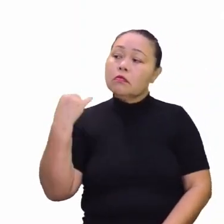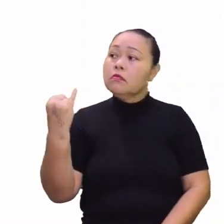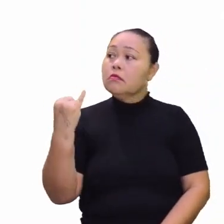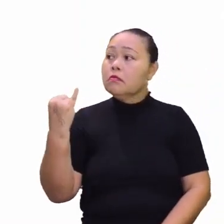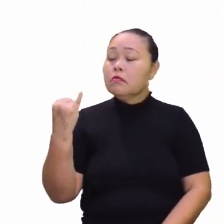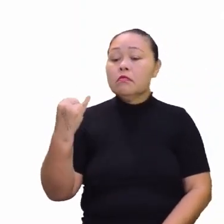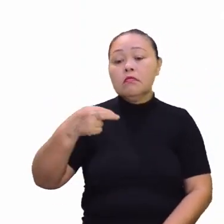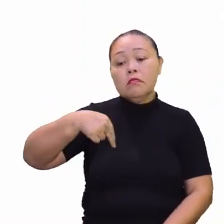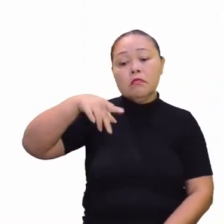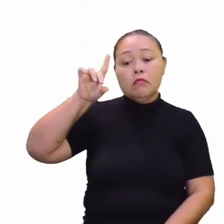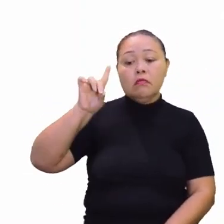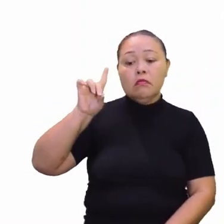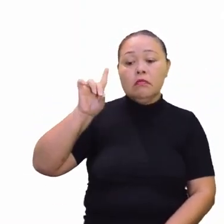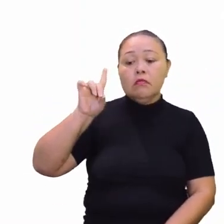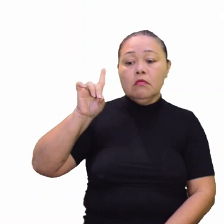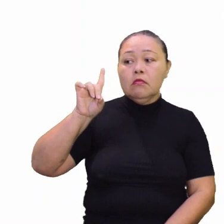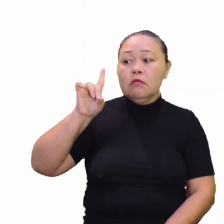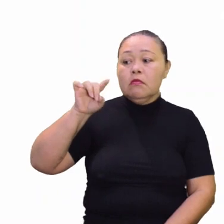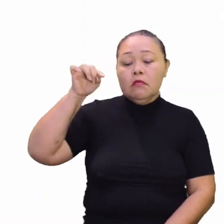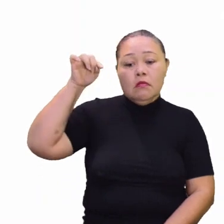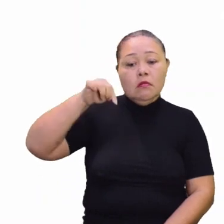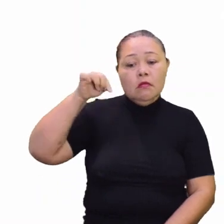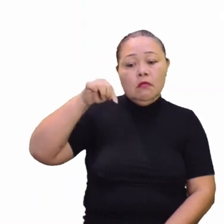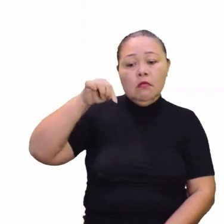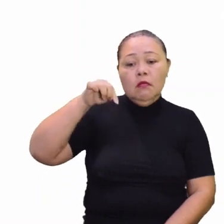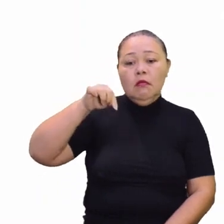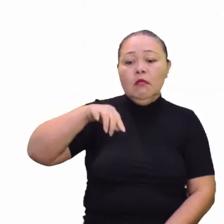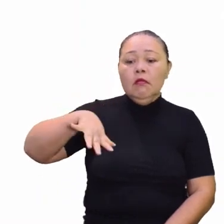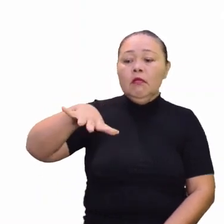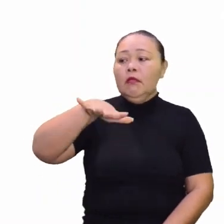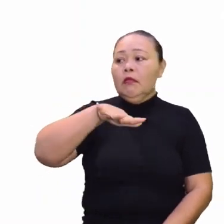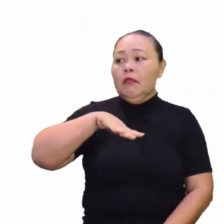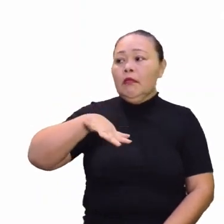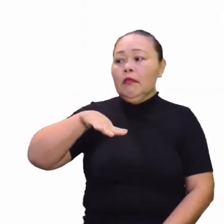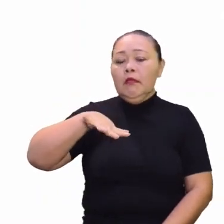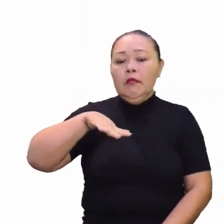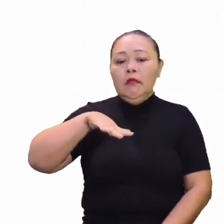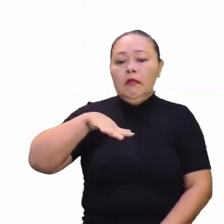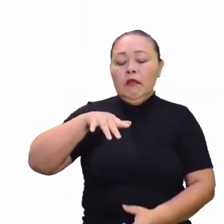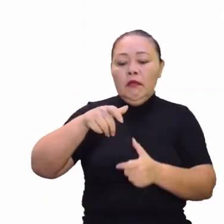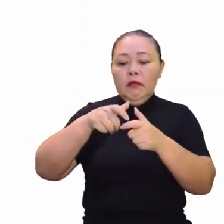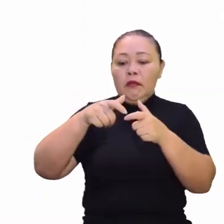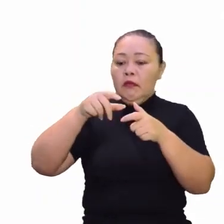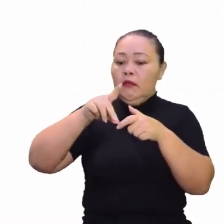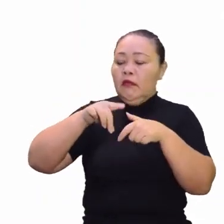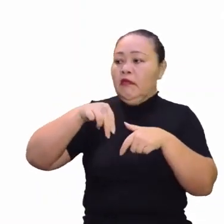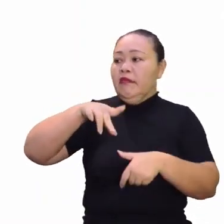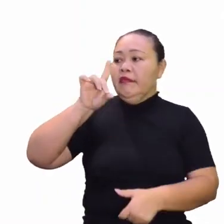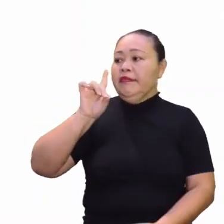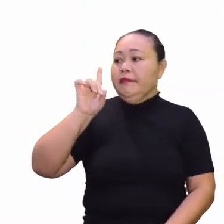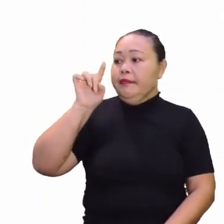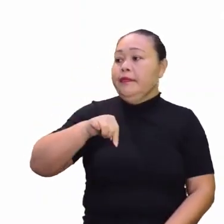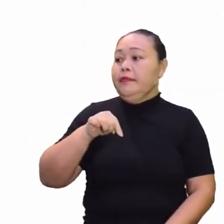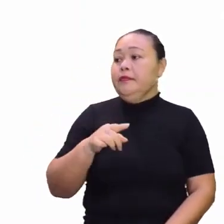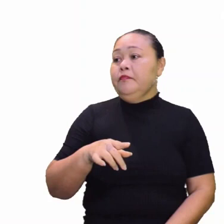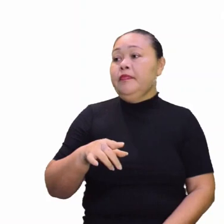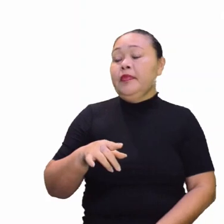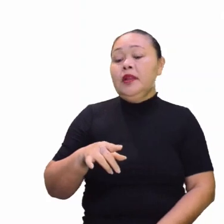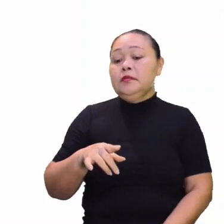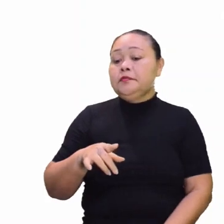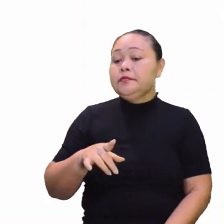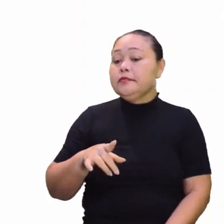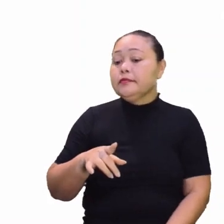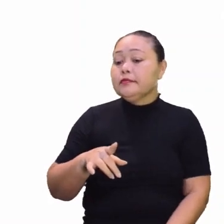importância do nordestino aqui na nossa região. Foram muito importantes, não é isso? Com